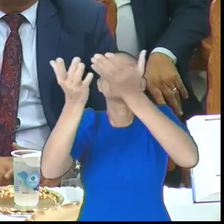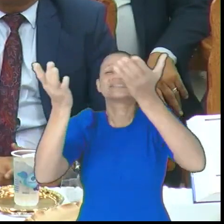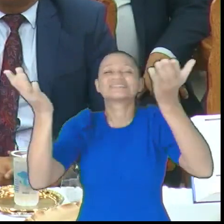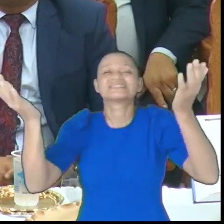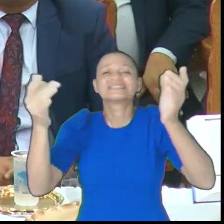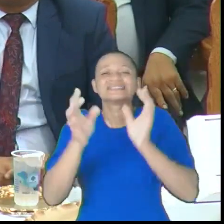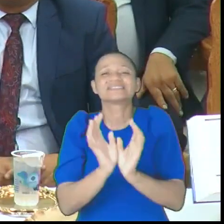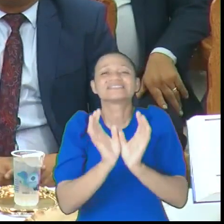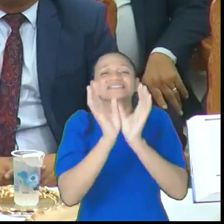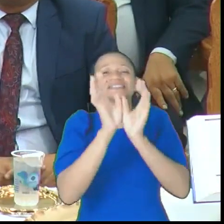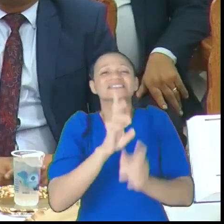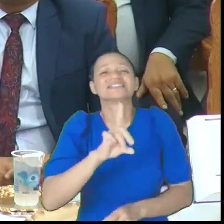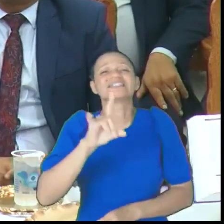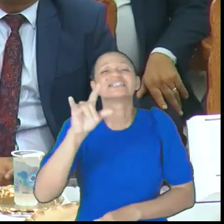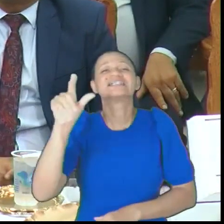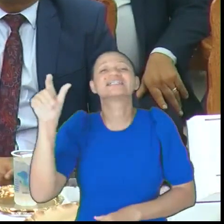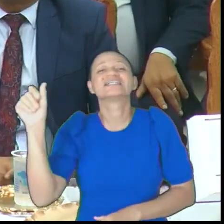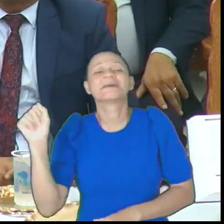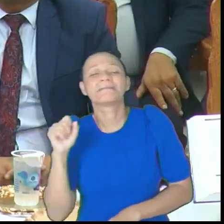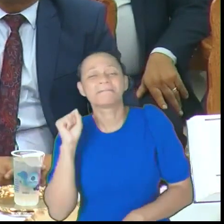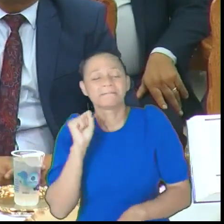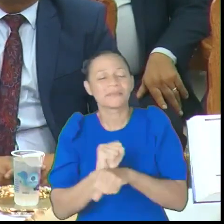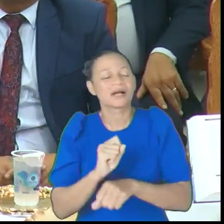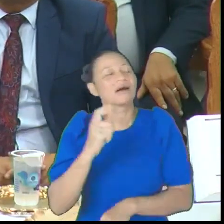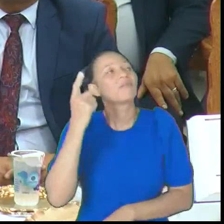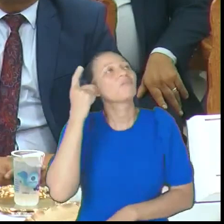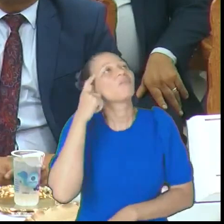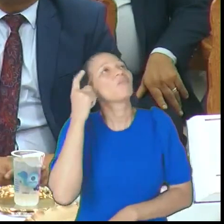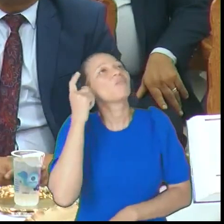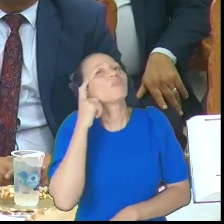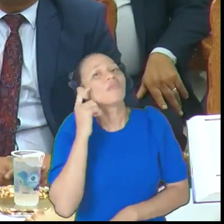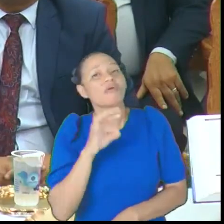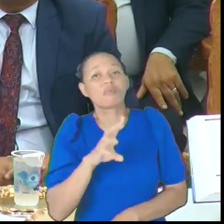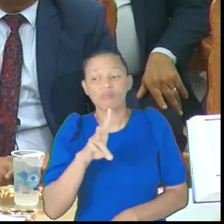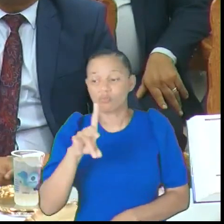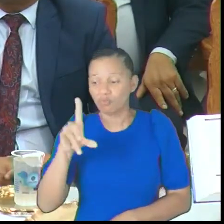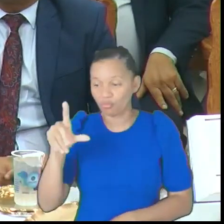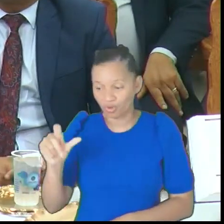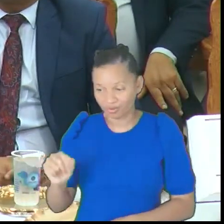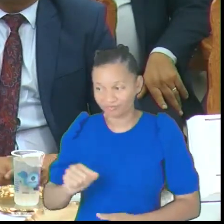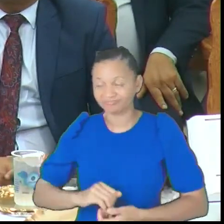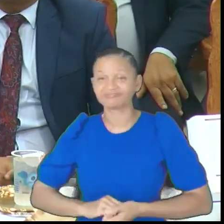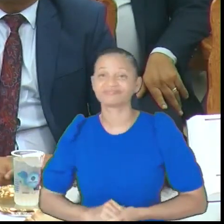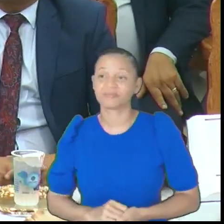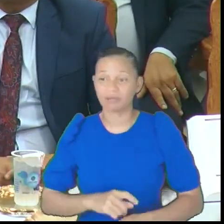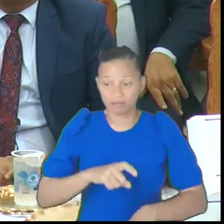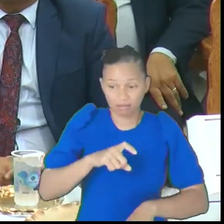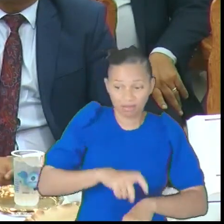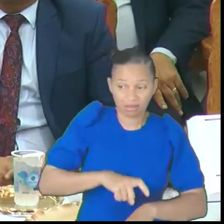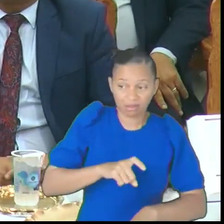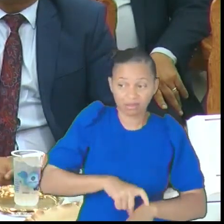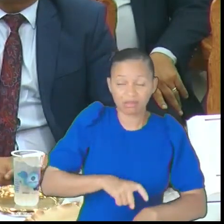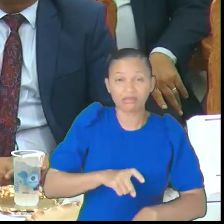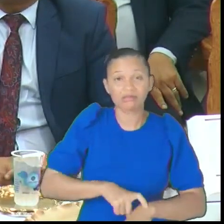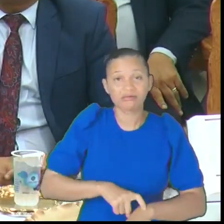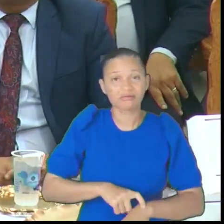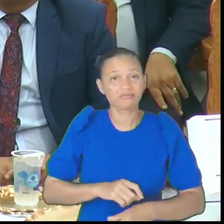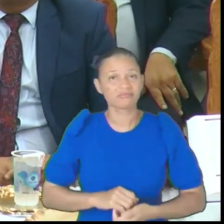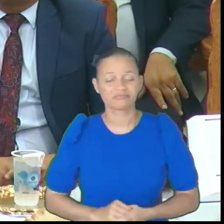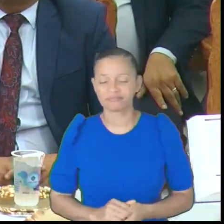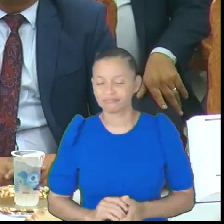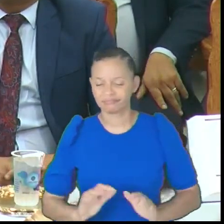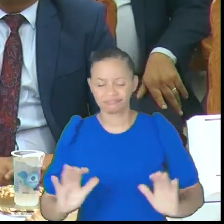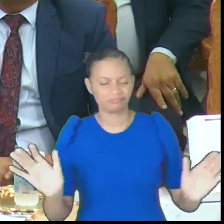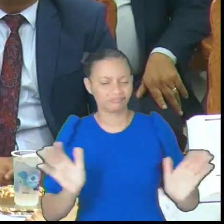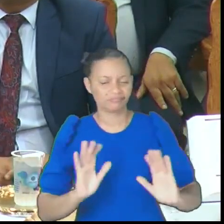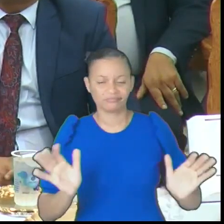Santa Ceia é dia da gente parar e pensar assim, ó: o dia e a hora. Não